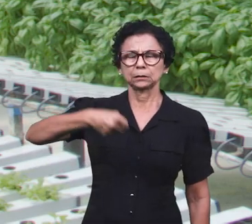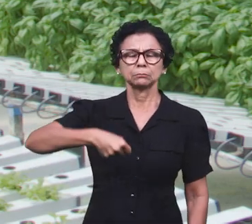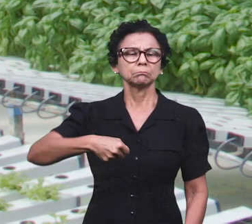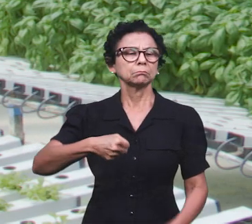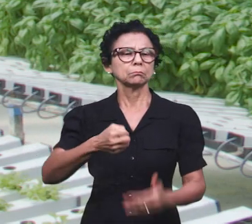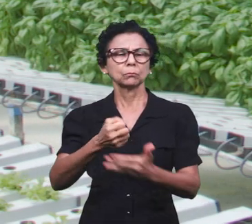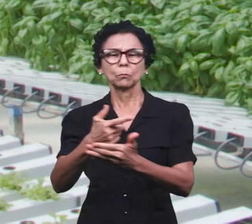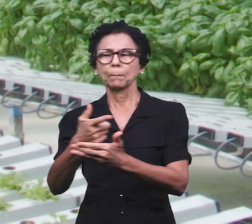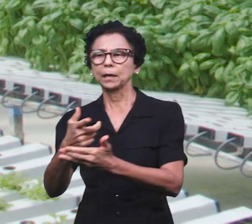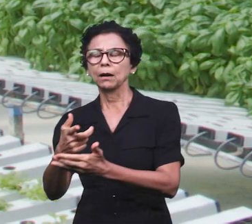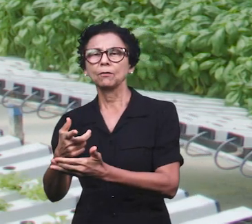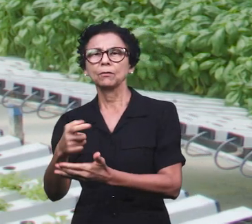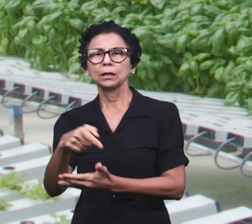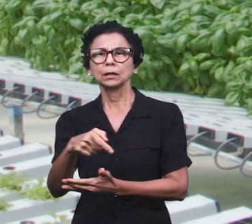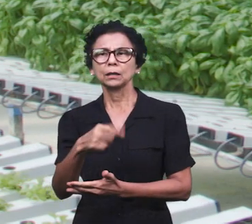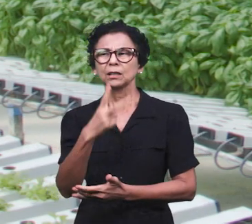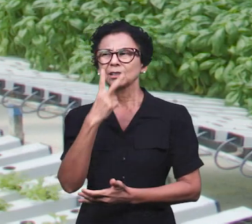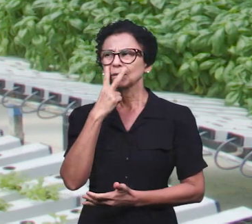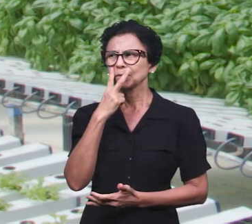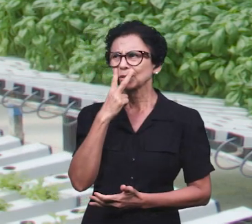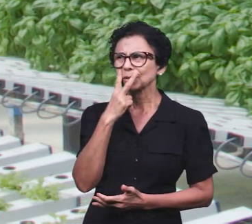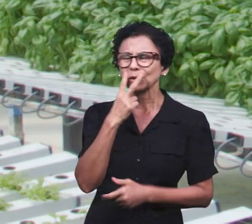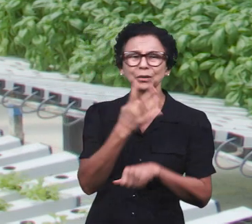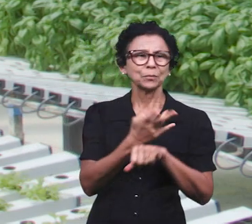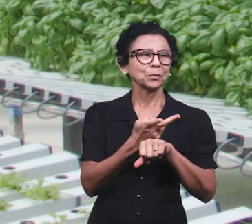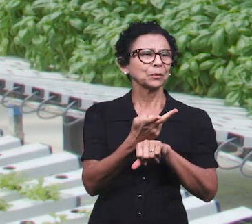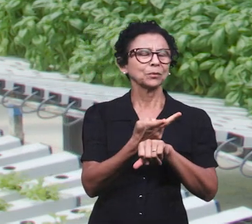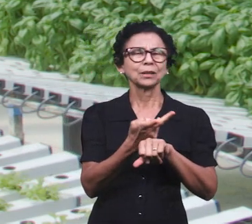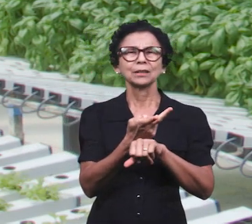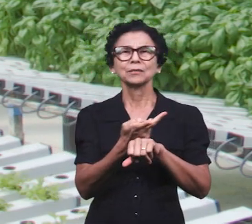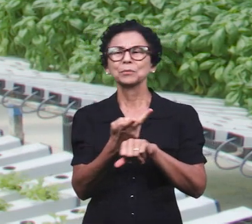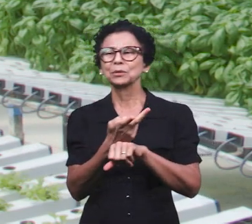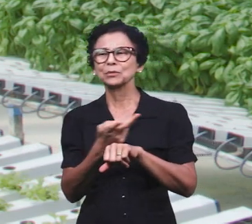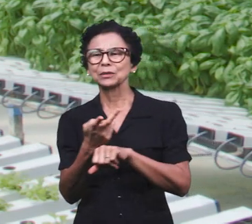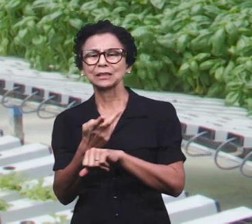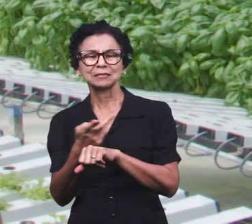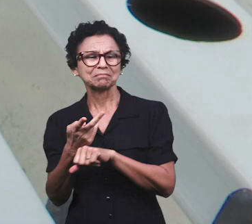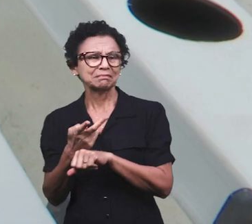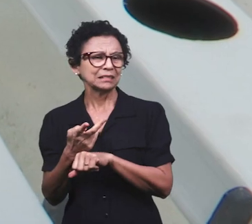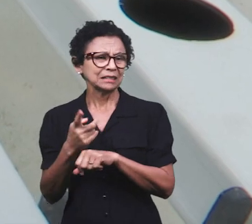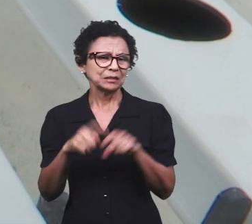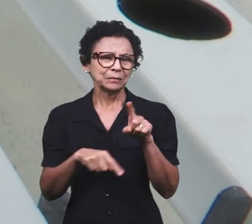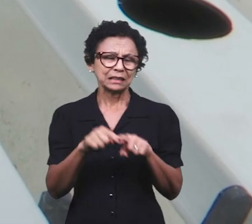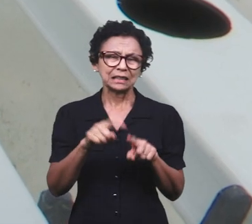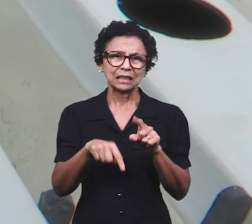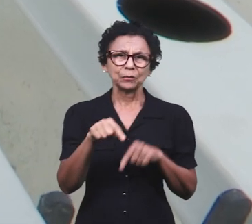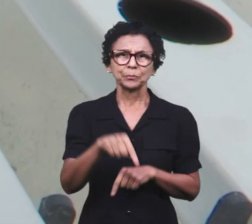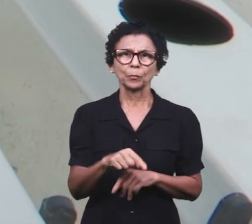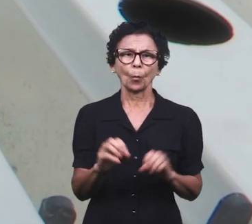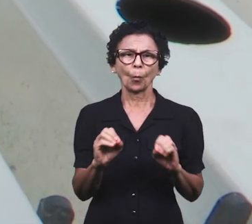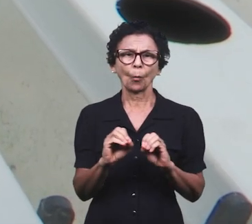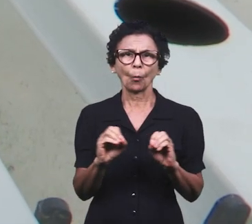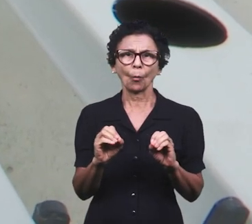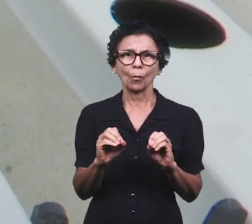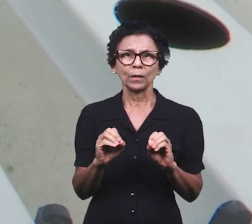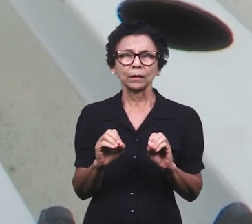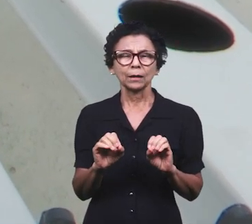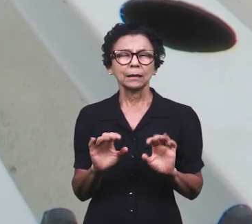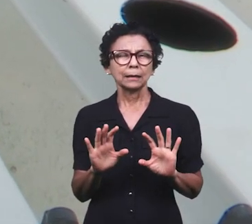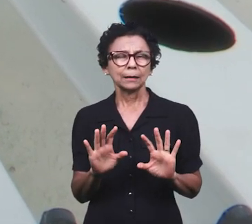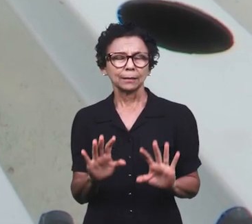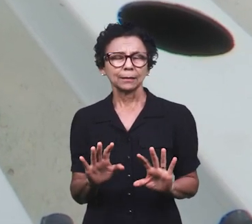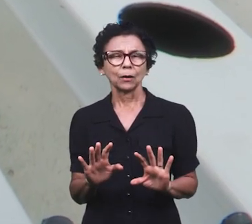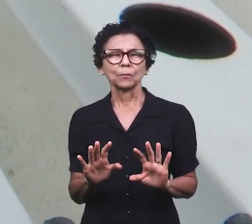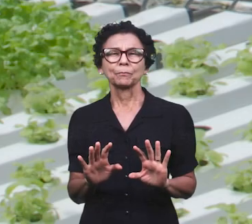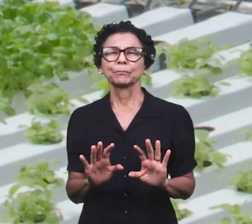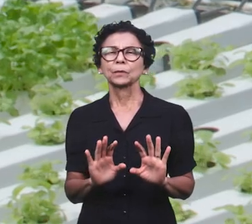orgânicos, e a gente teve dificuldade de achar esse tipo de produto aqui. Com o crescente interesse da sociedade